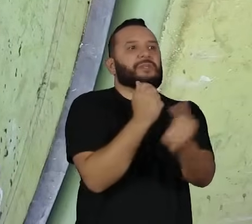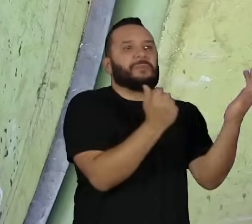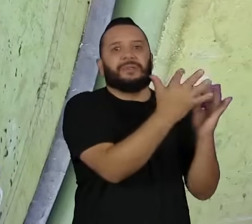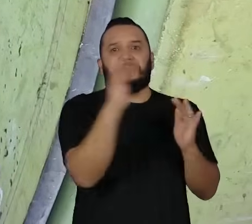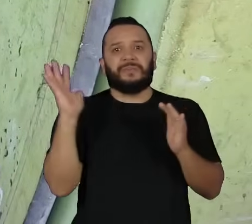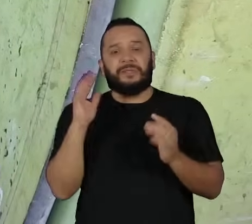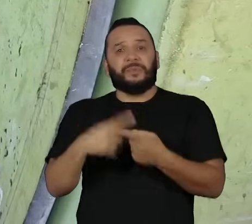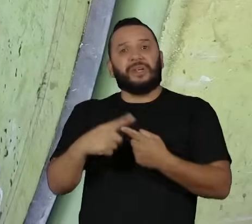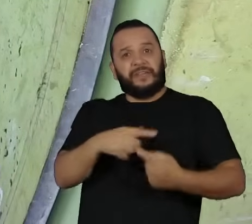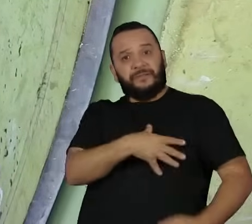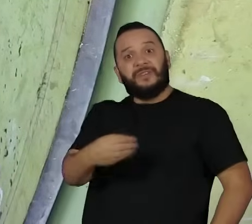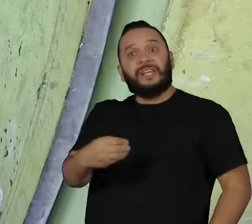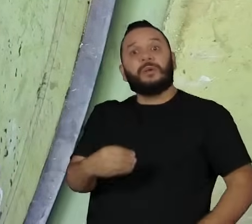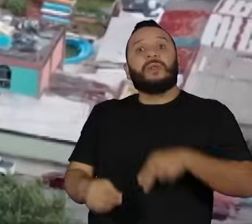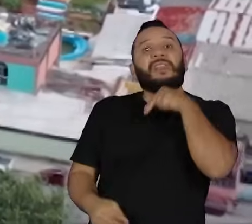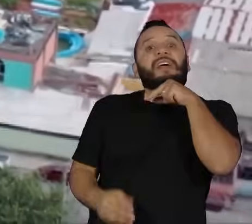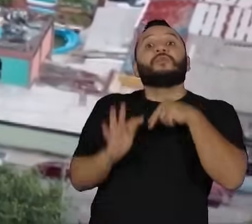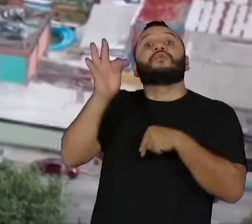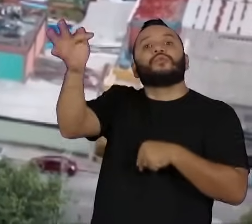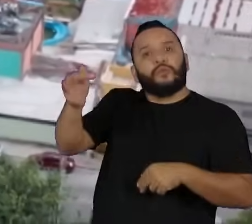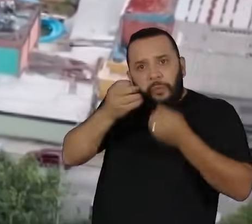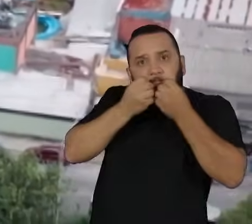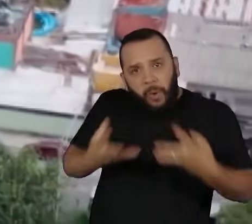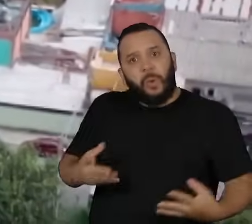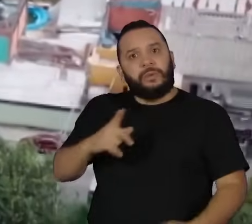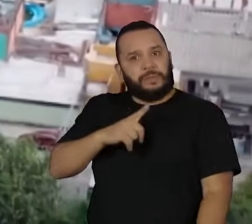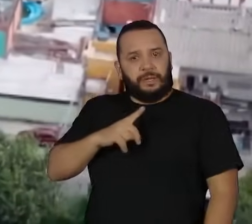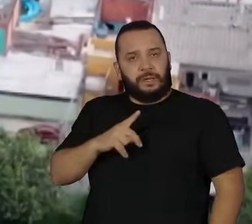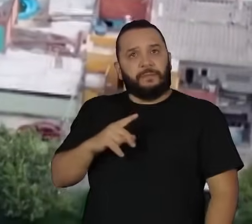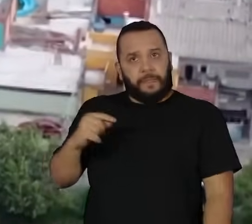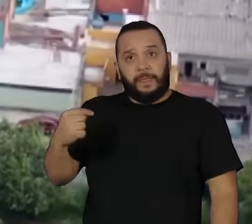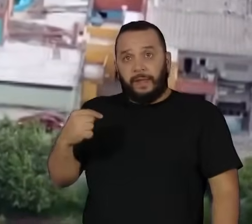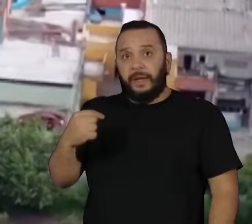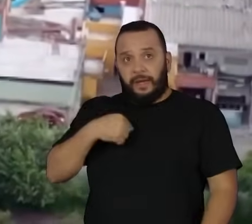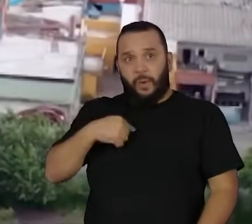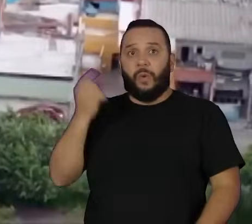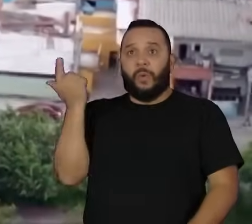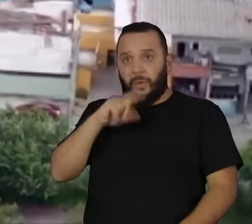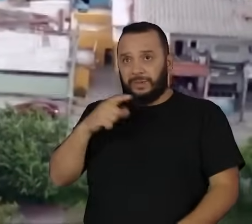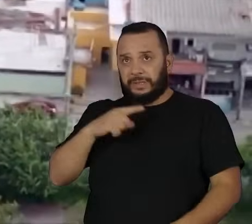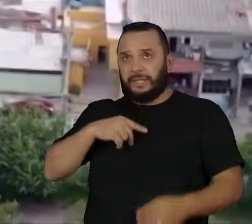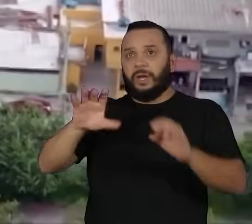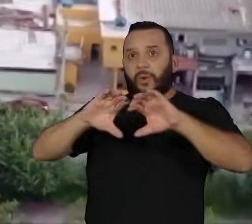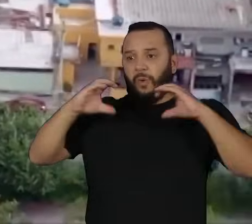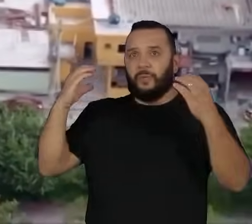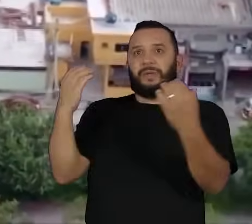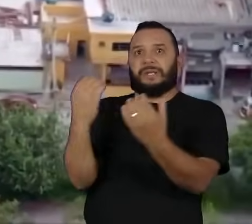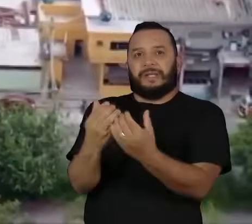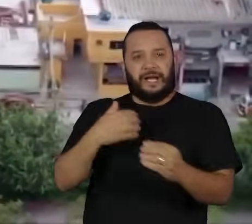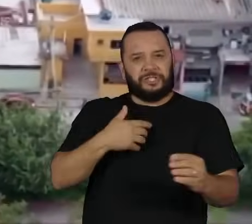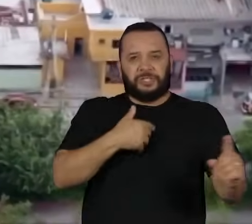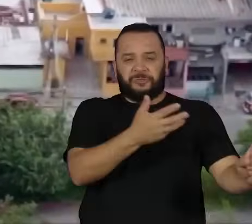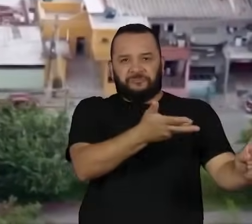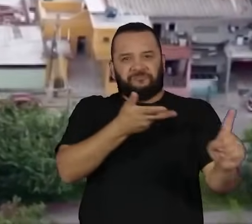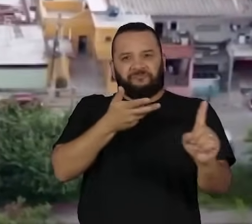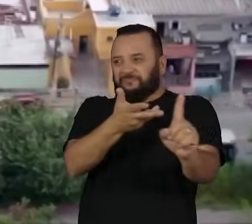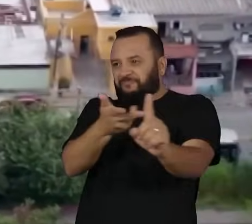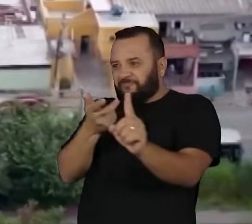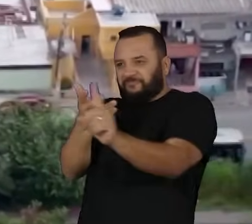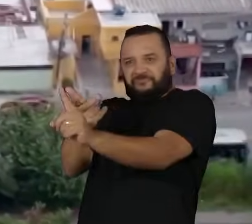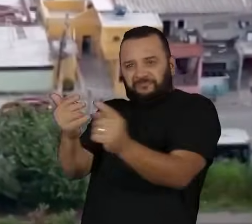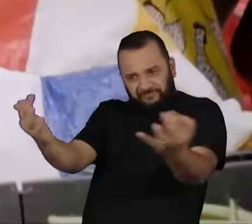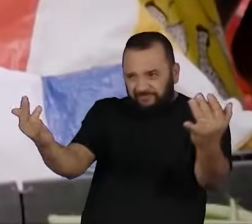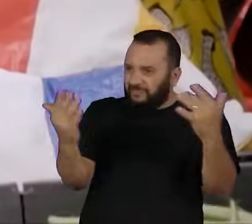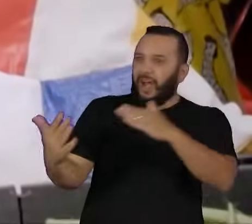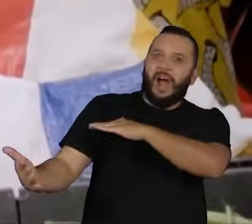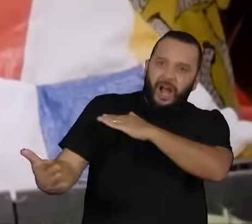dos nossos filhos e netos. Então a forma que eu achei para atrair a comunidade pela cooperativa ser numa área de várzea,